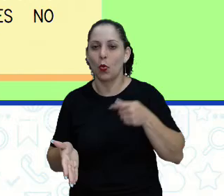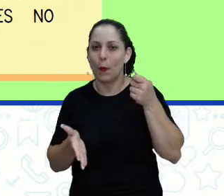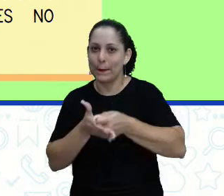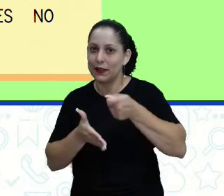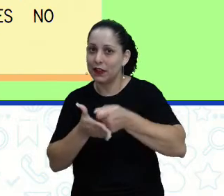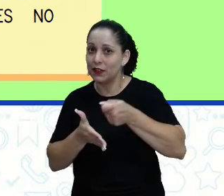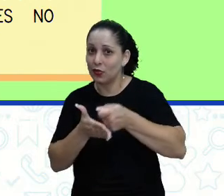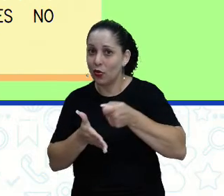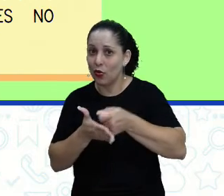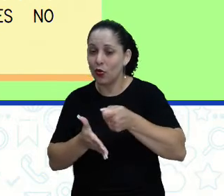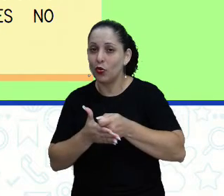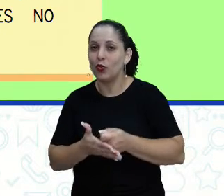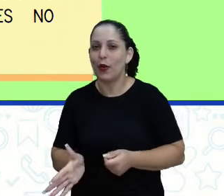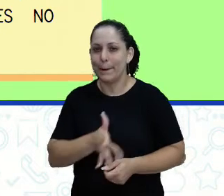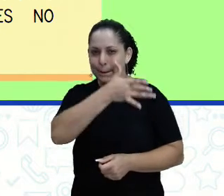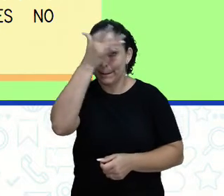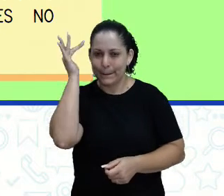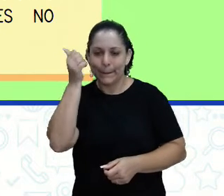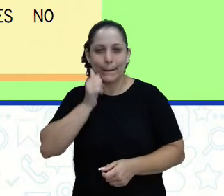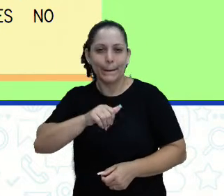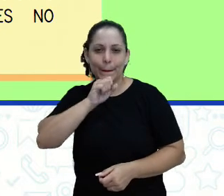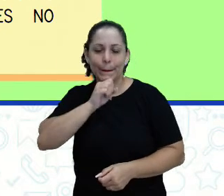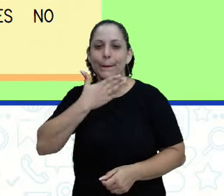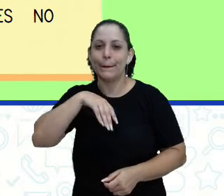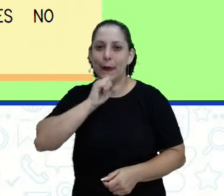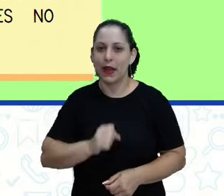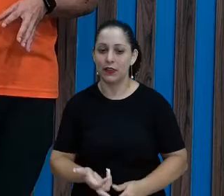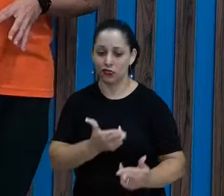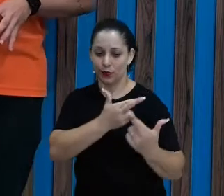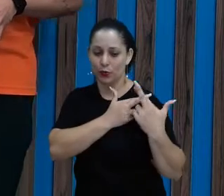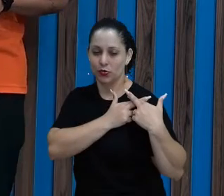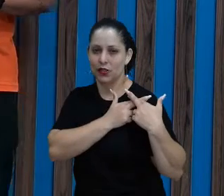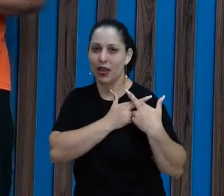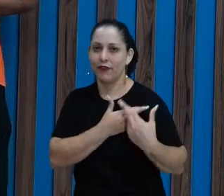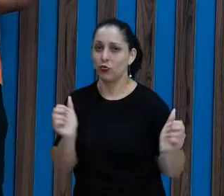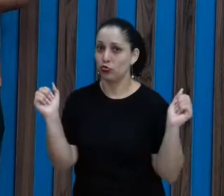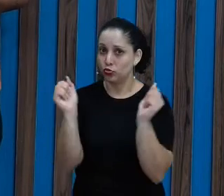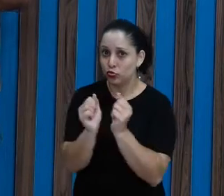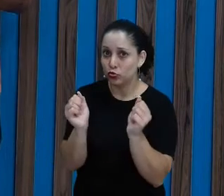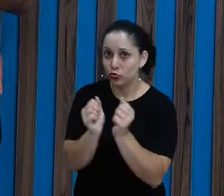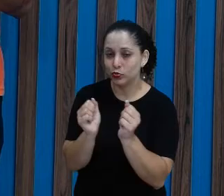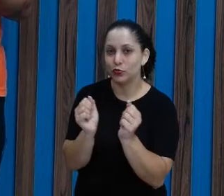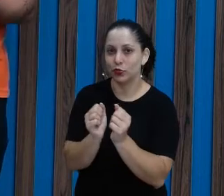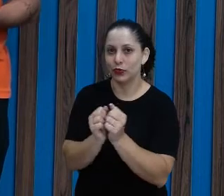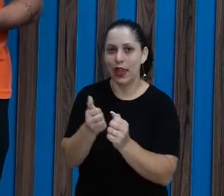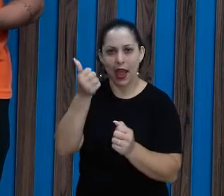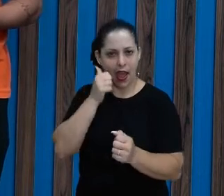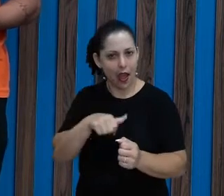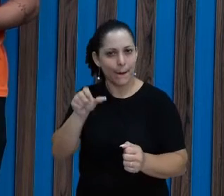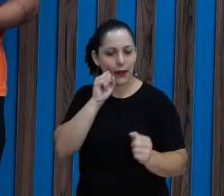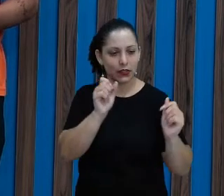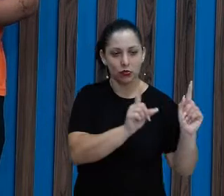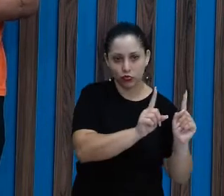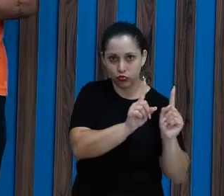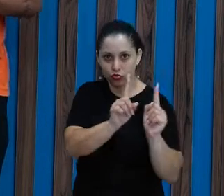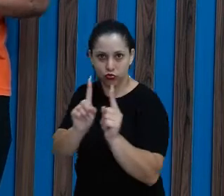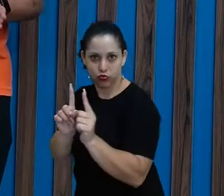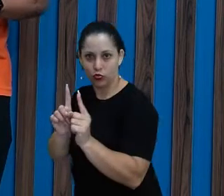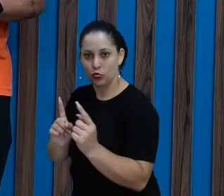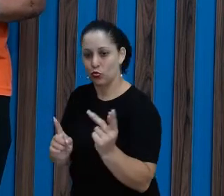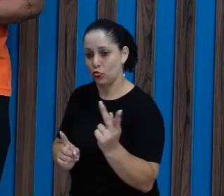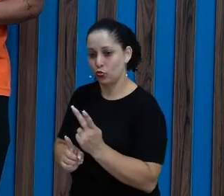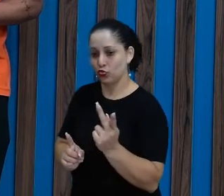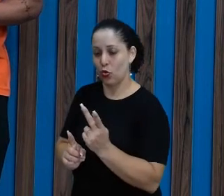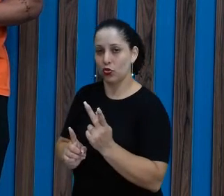obrigatório o cadastro do responsável e do menor. Ou seja, vocês vão lá com a pessoa que é responsável por vocês e os